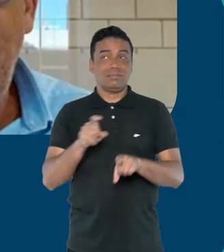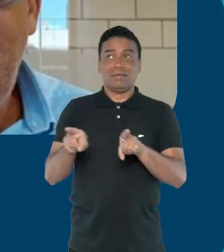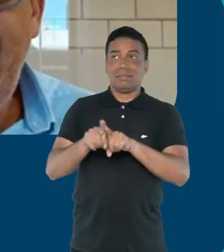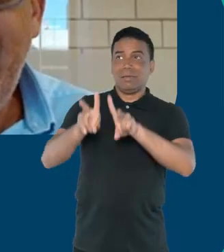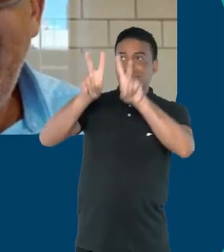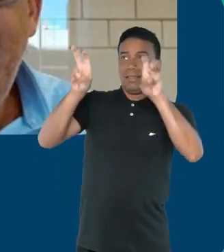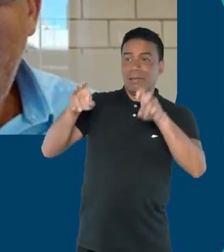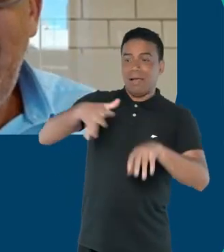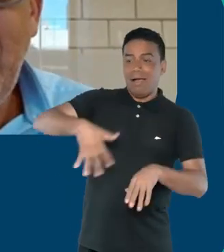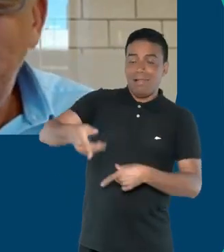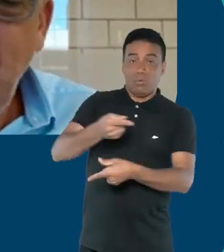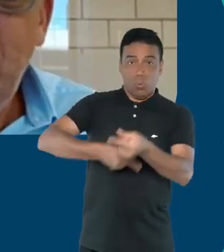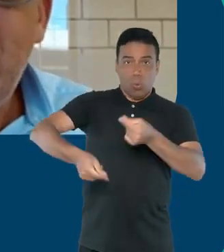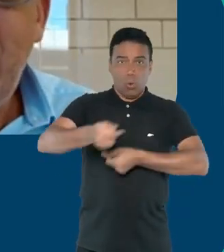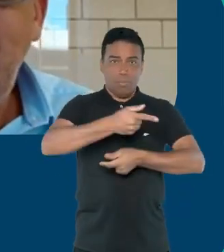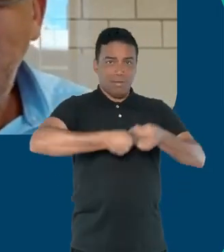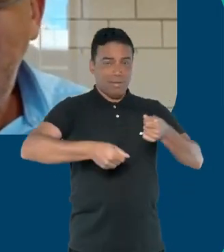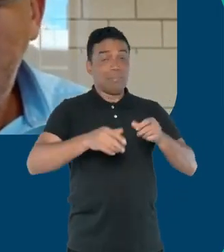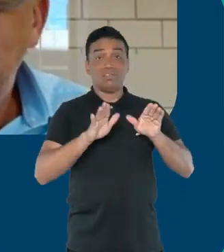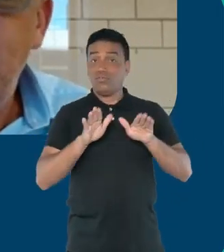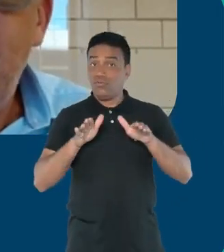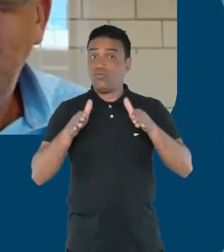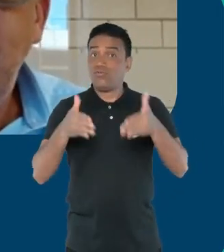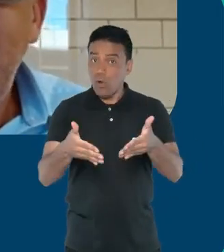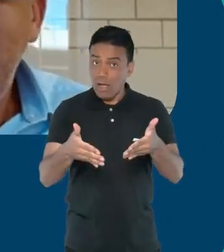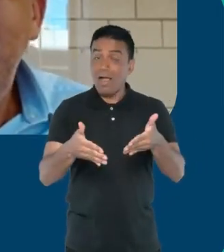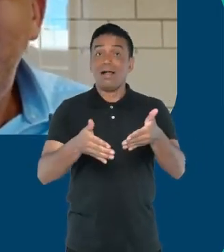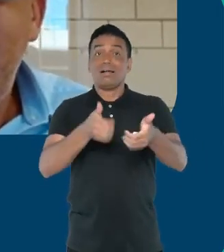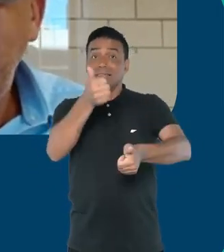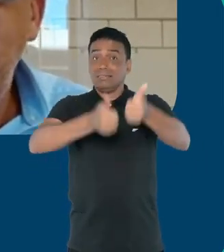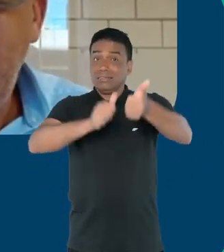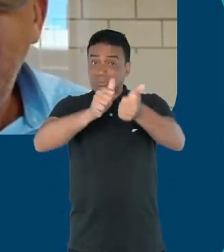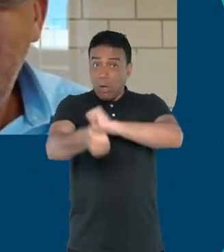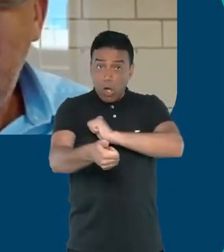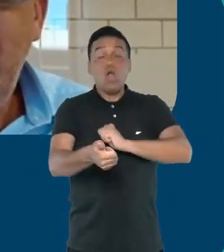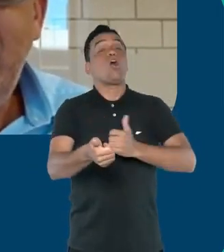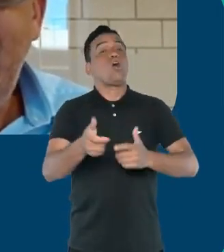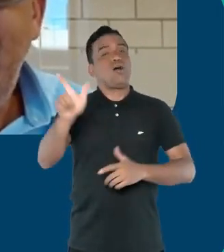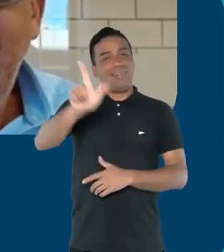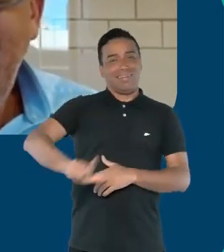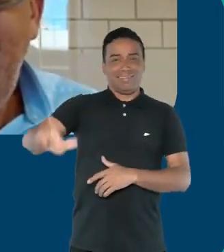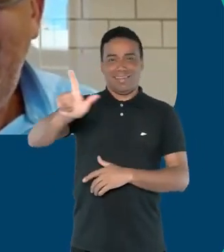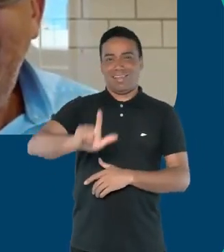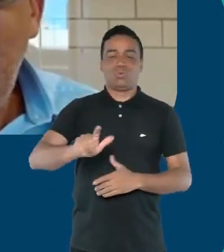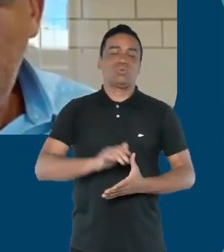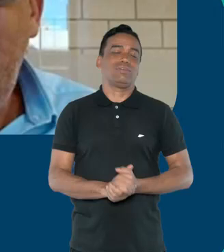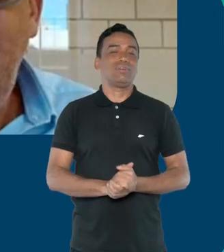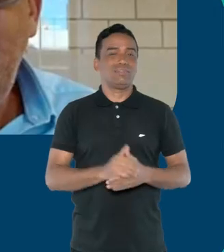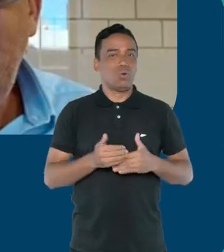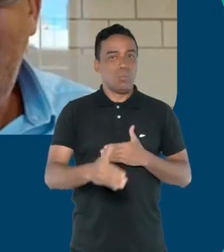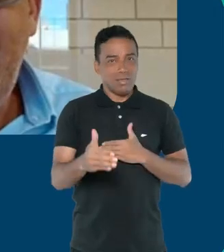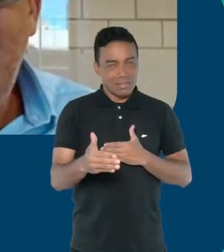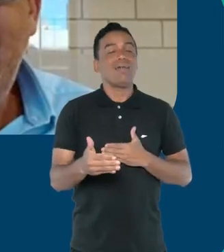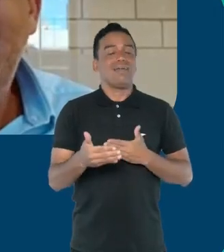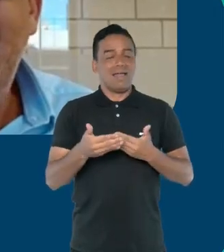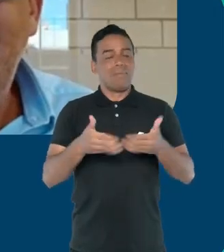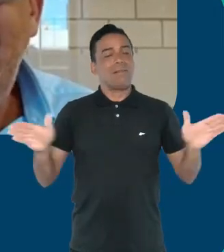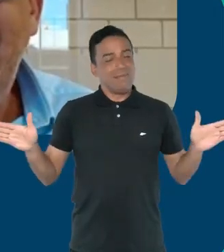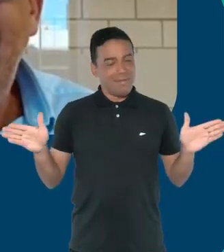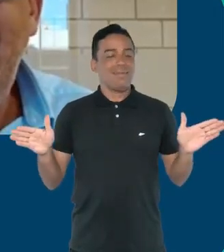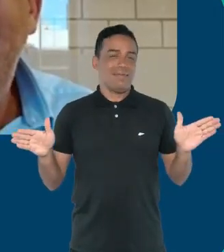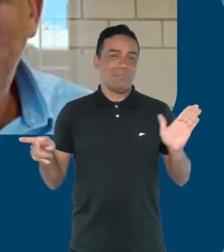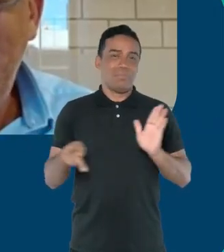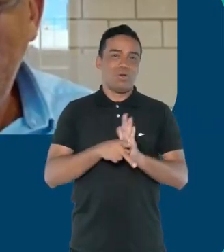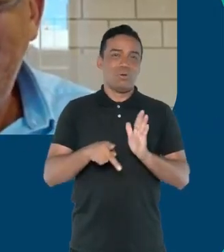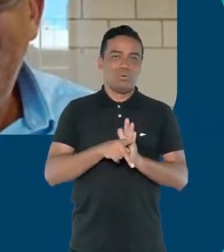um banner em tons de azul e verde, estampado com a logomarca do Sempre um Papo. No segundo retângulo está Hamilton